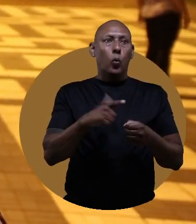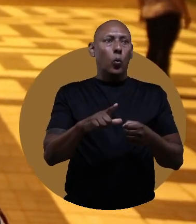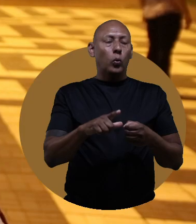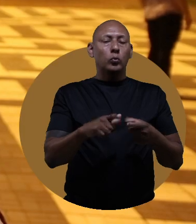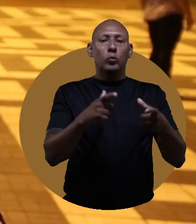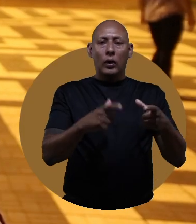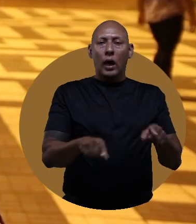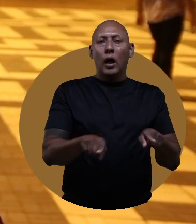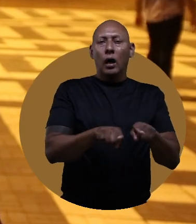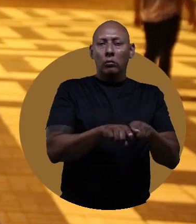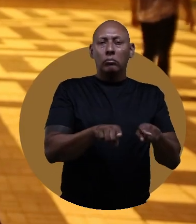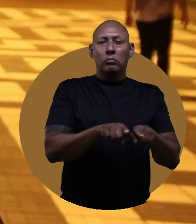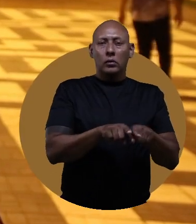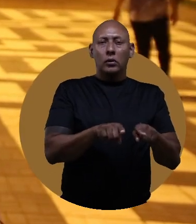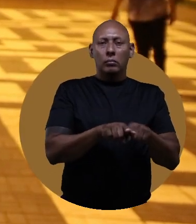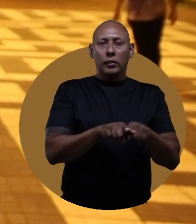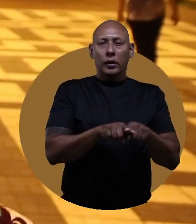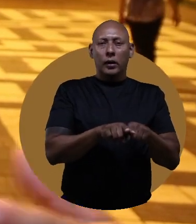também.